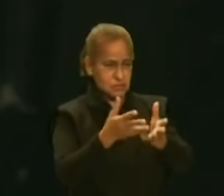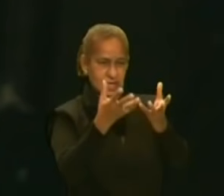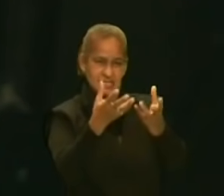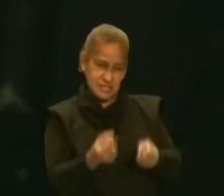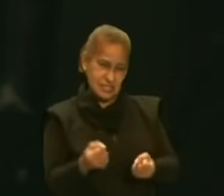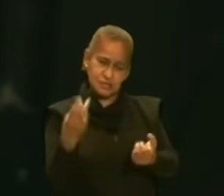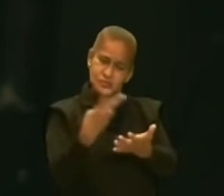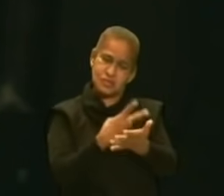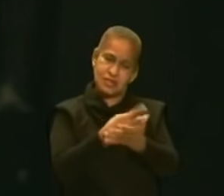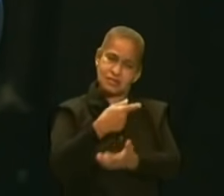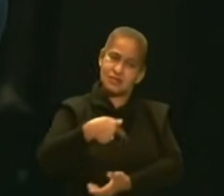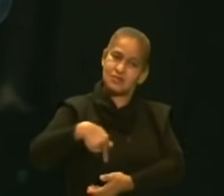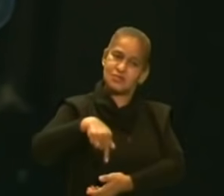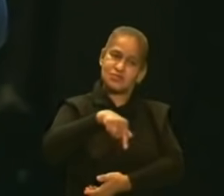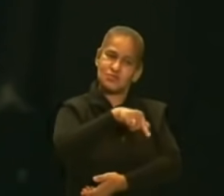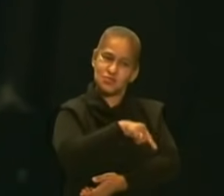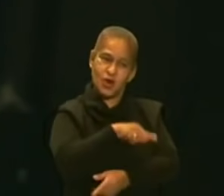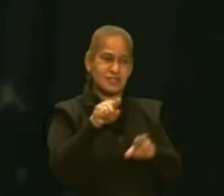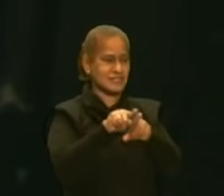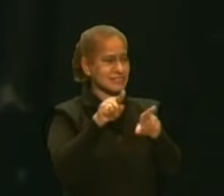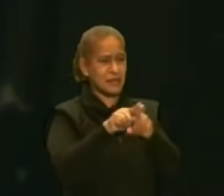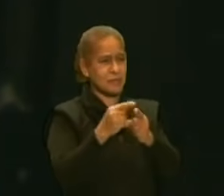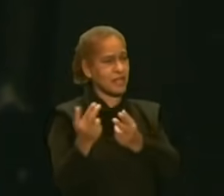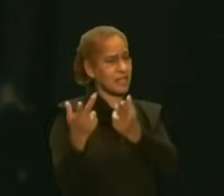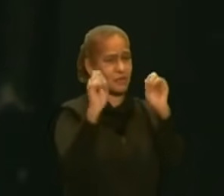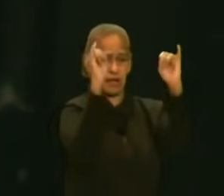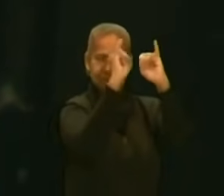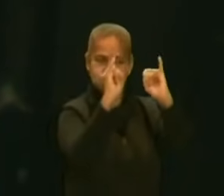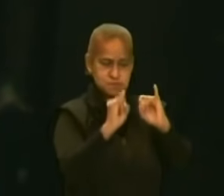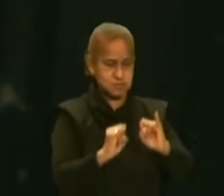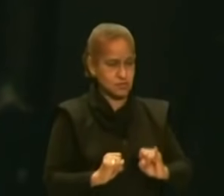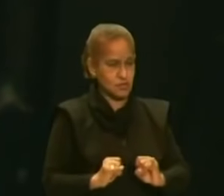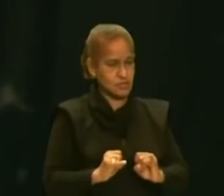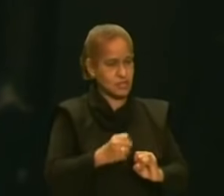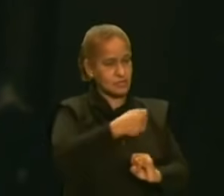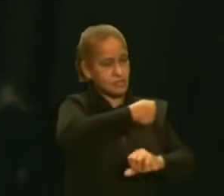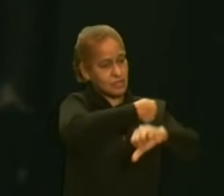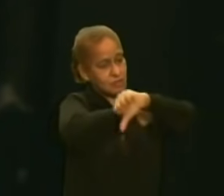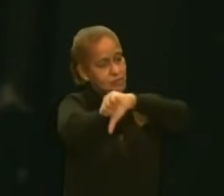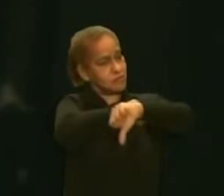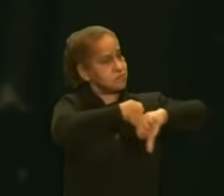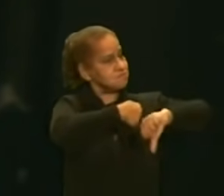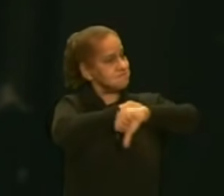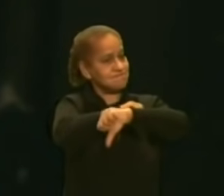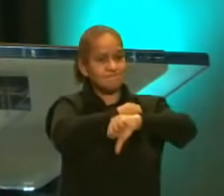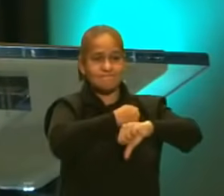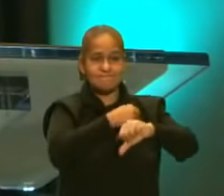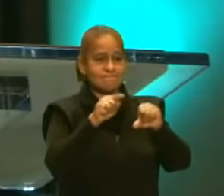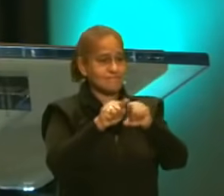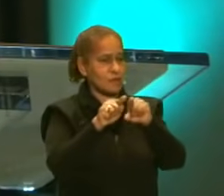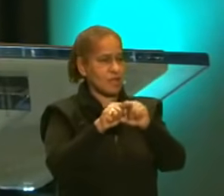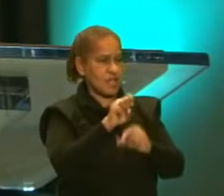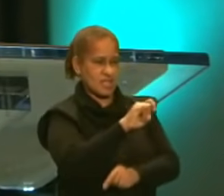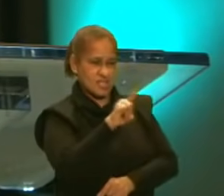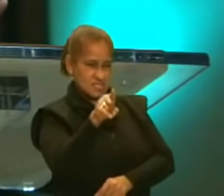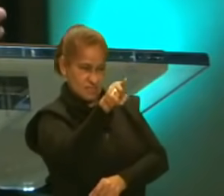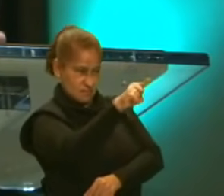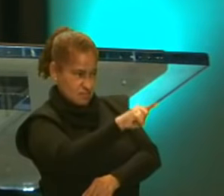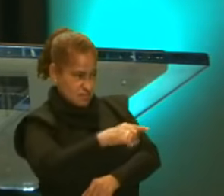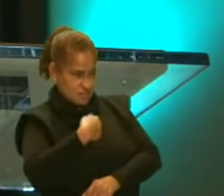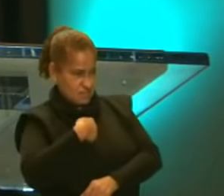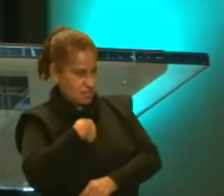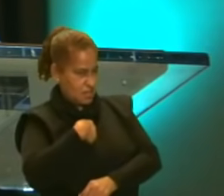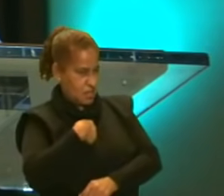nos tornamos imorais e idólatras. É isso que a Bíblia está dizendo. Se você não se ajoelha diante de nenhum